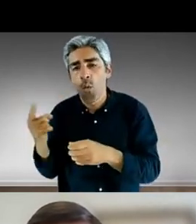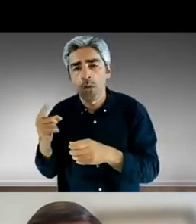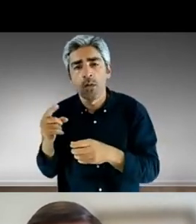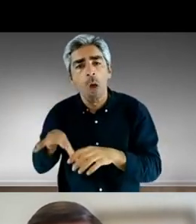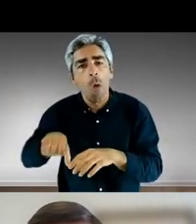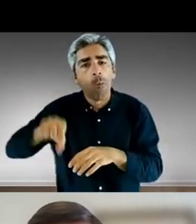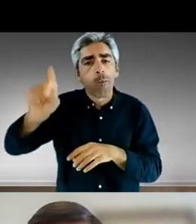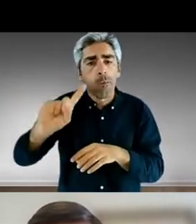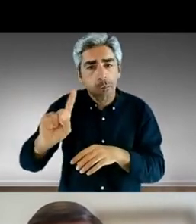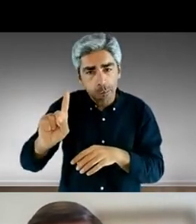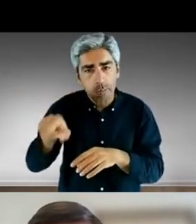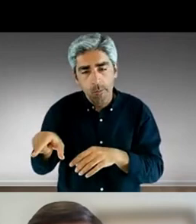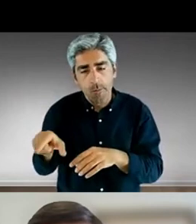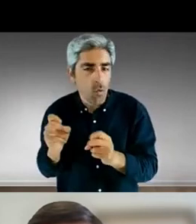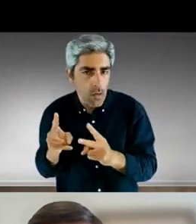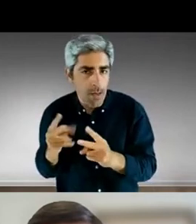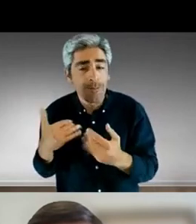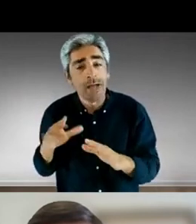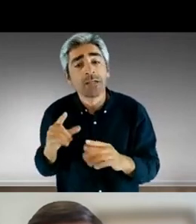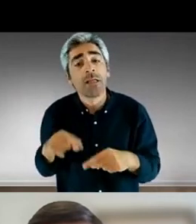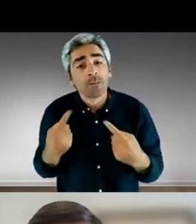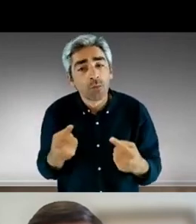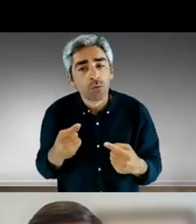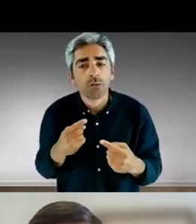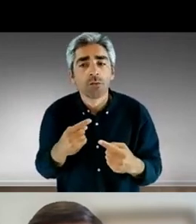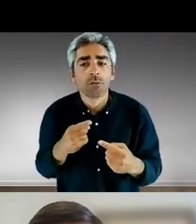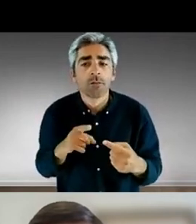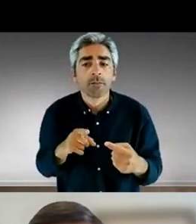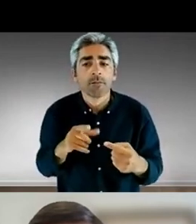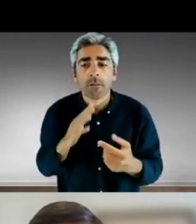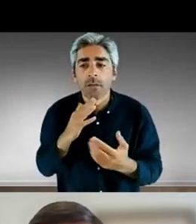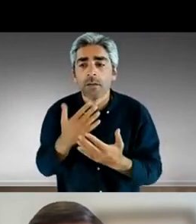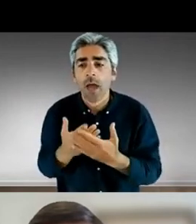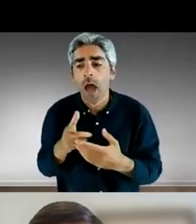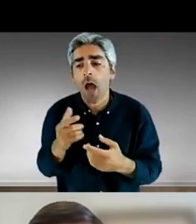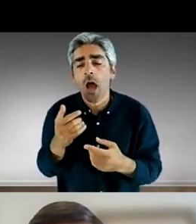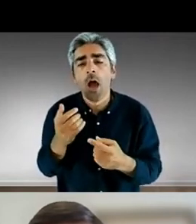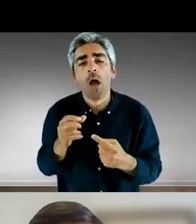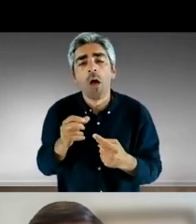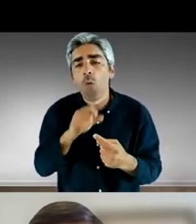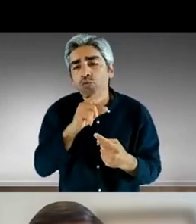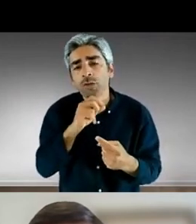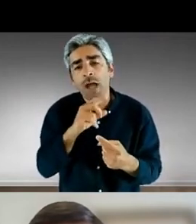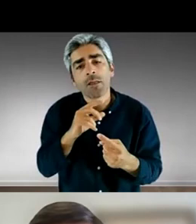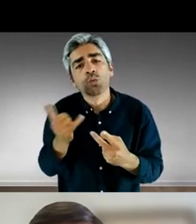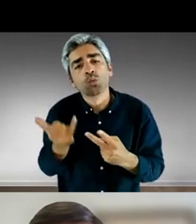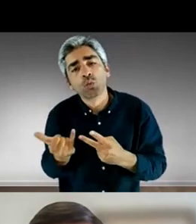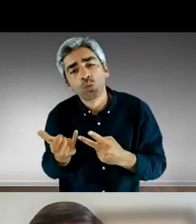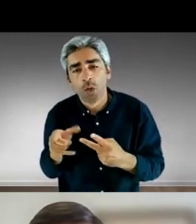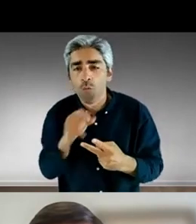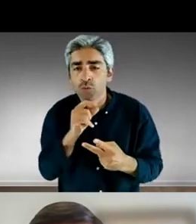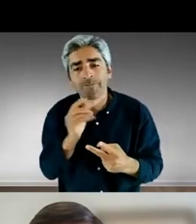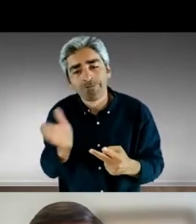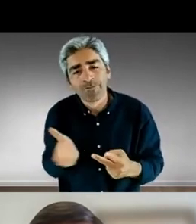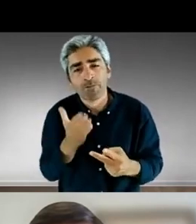e depois, até só pela segunda oportunidade que muitas pessoas têm, ou até